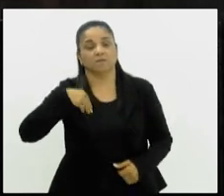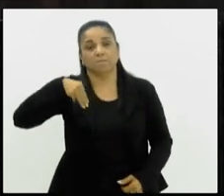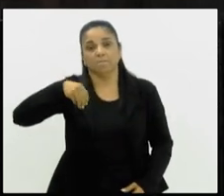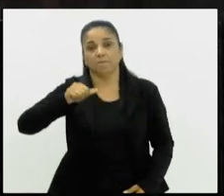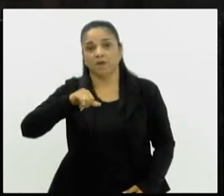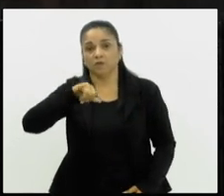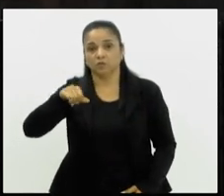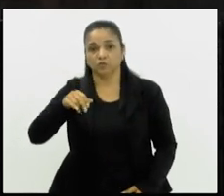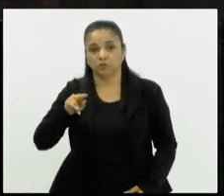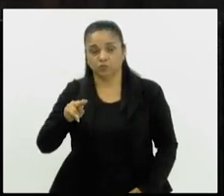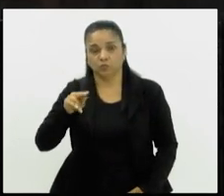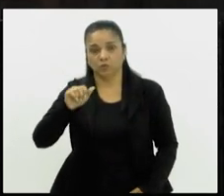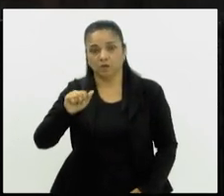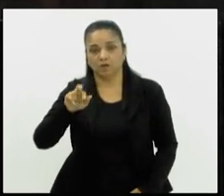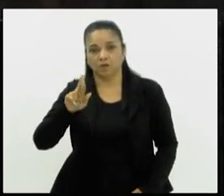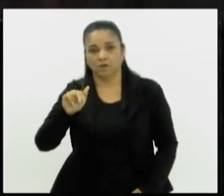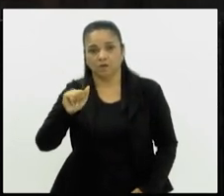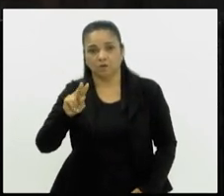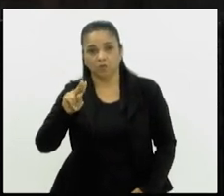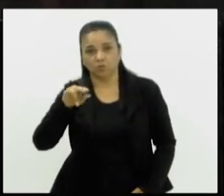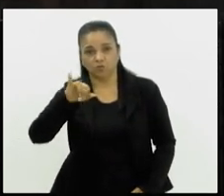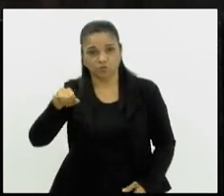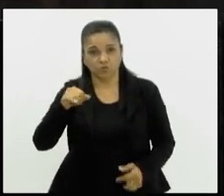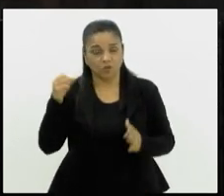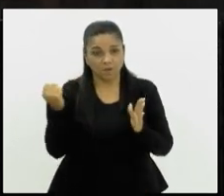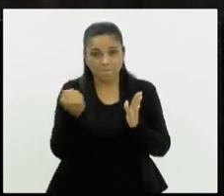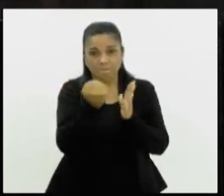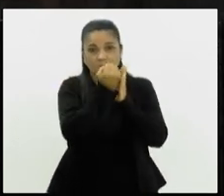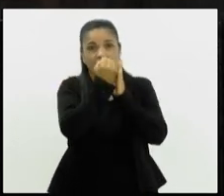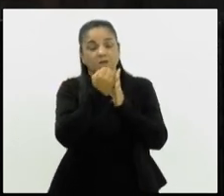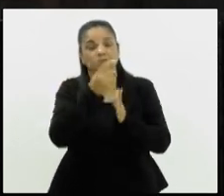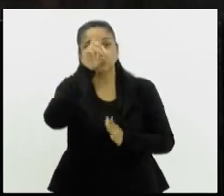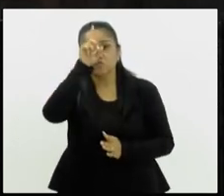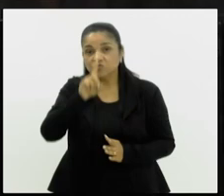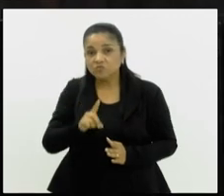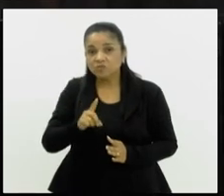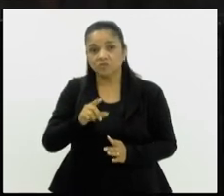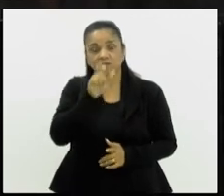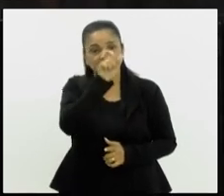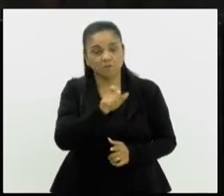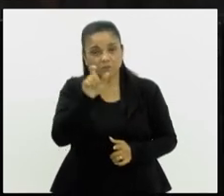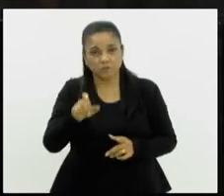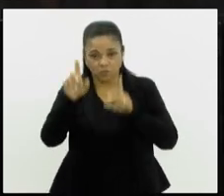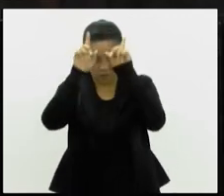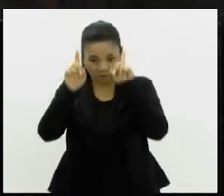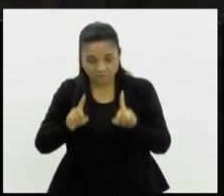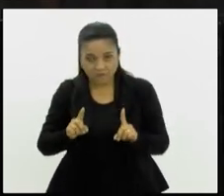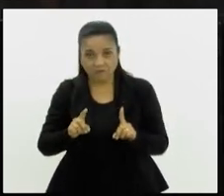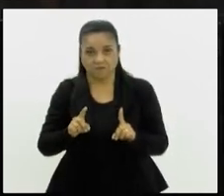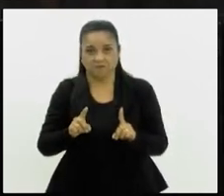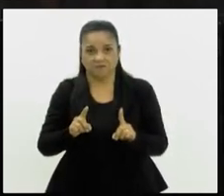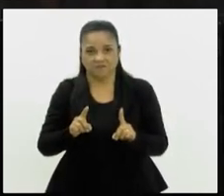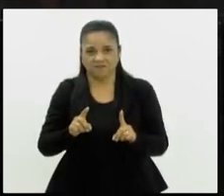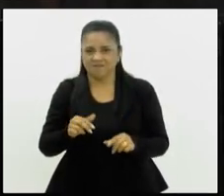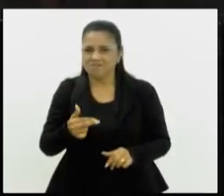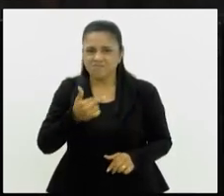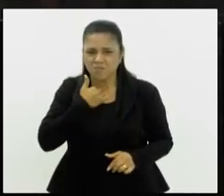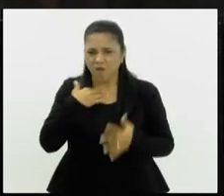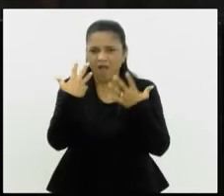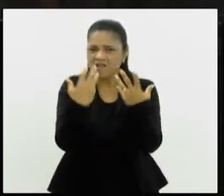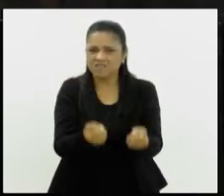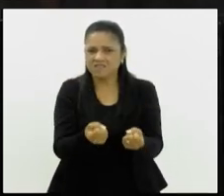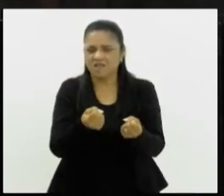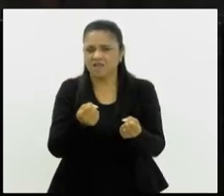símbolo de defesa dos direitos da pessoa, que não pode se submeter a ter esta maldade nas